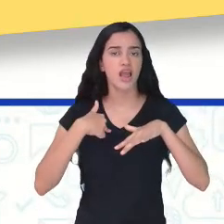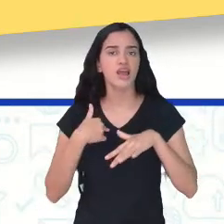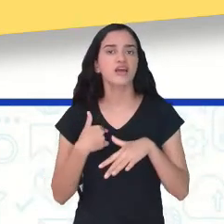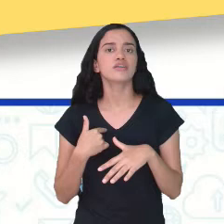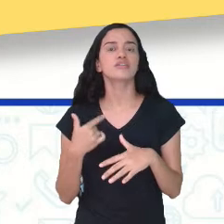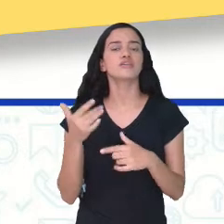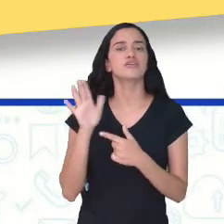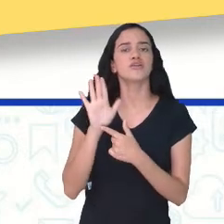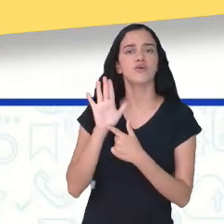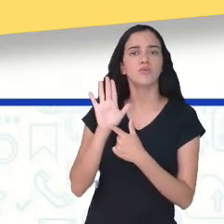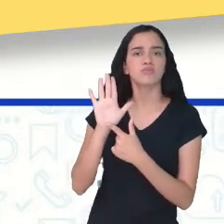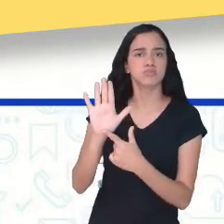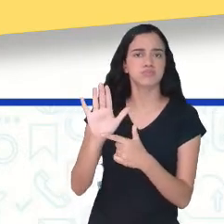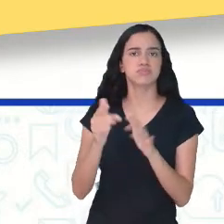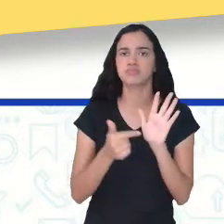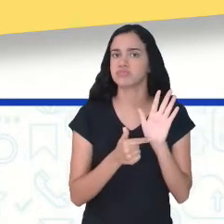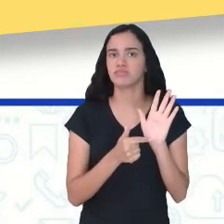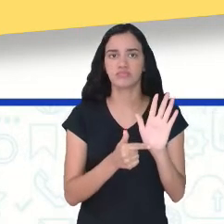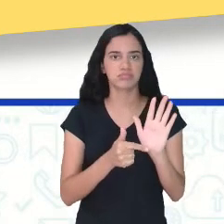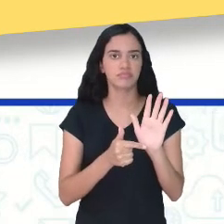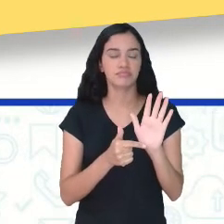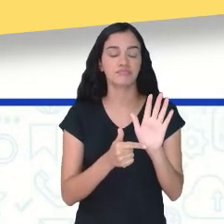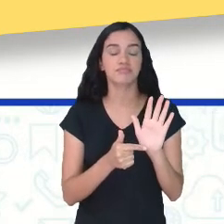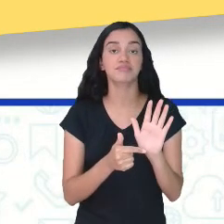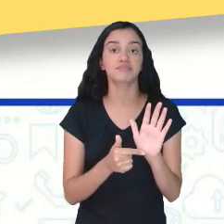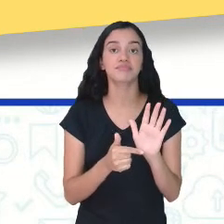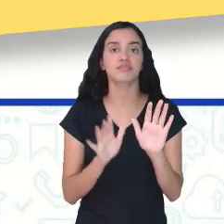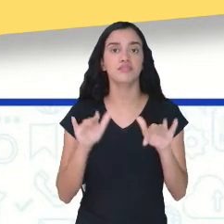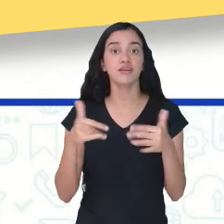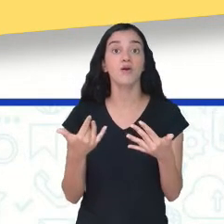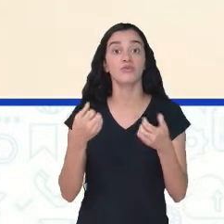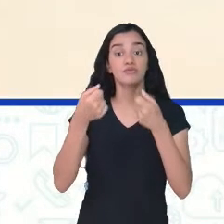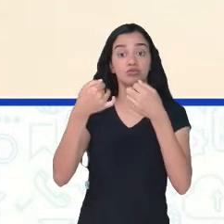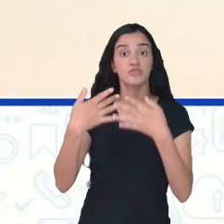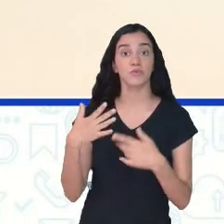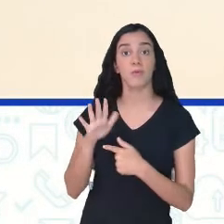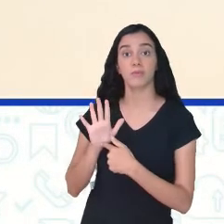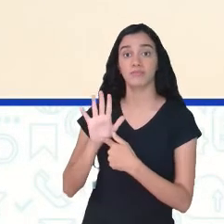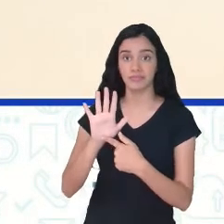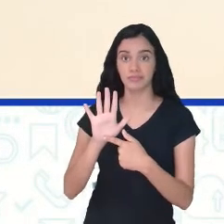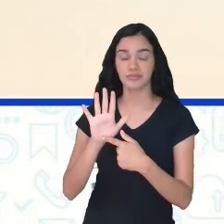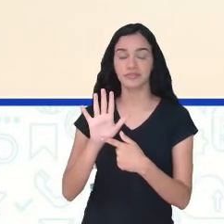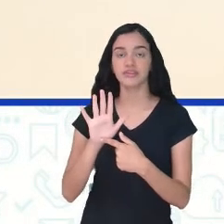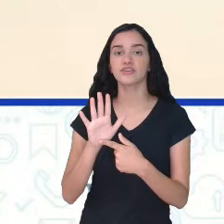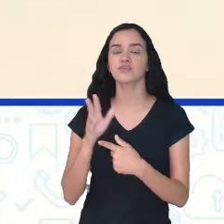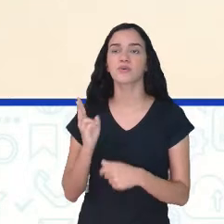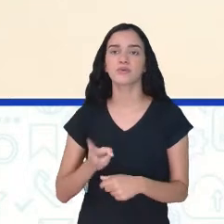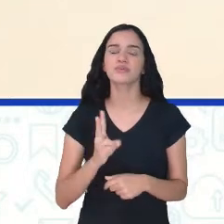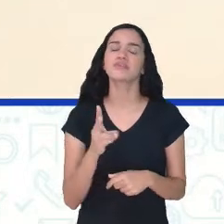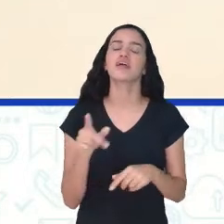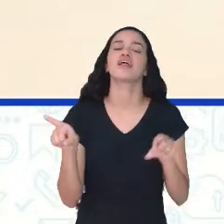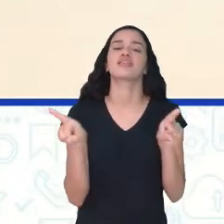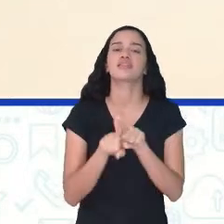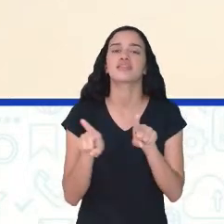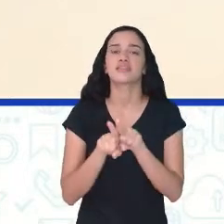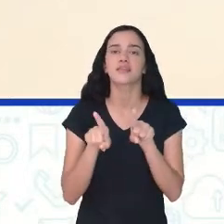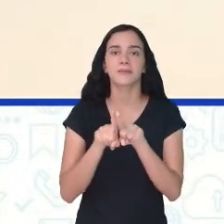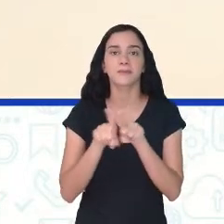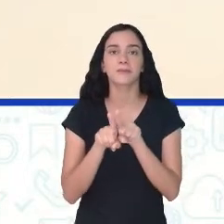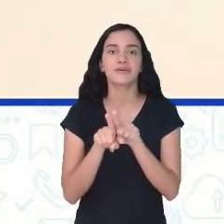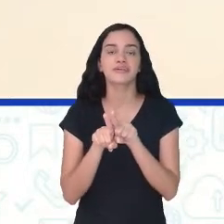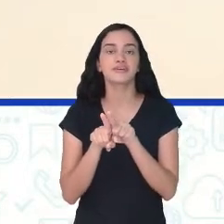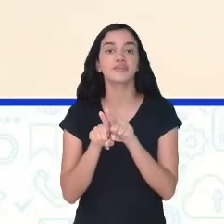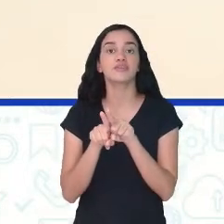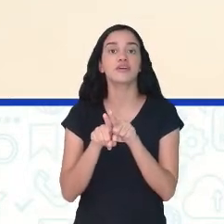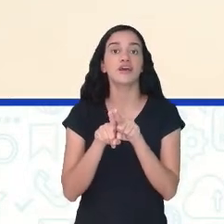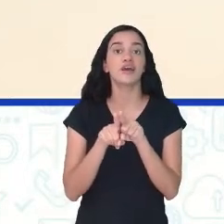aponto, na medida que eu gesticulo em relação aí ao que eu estou apresentando. Continuando. Também revendo, a gente vai aí